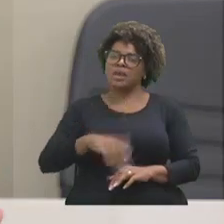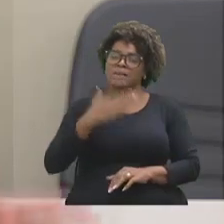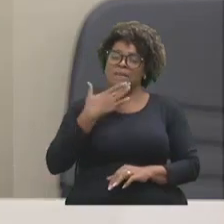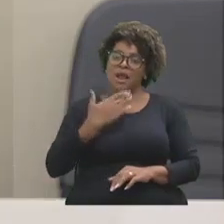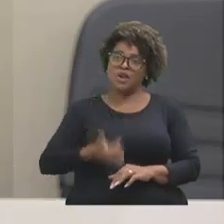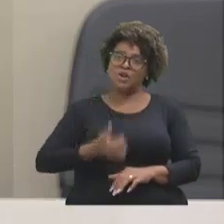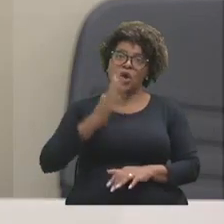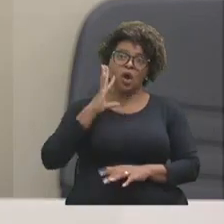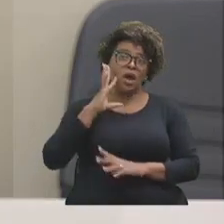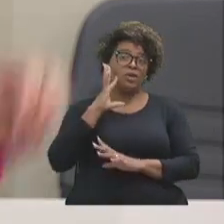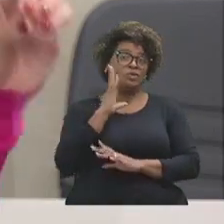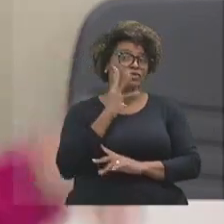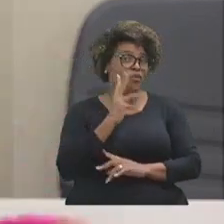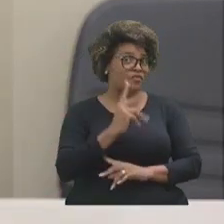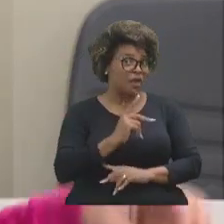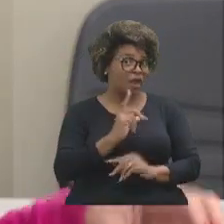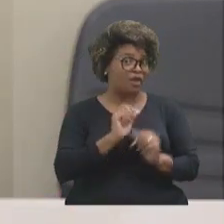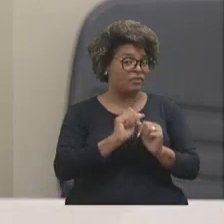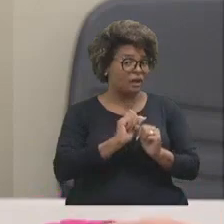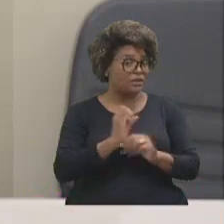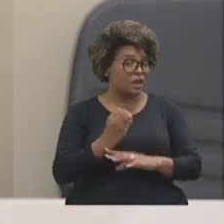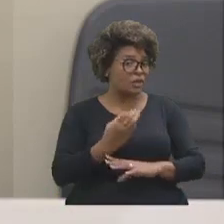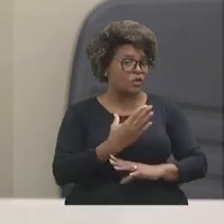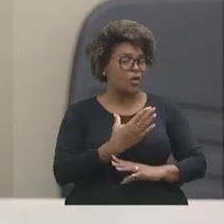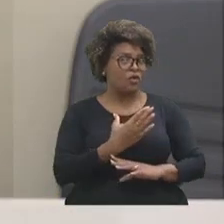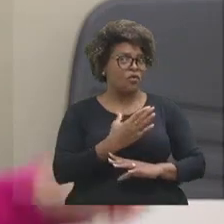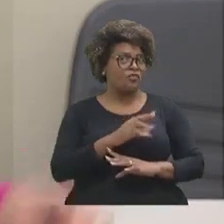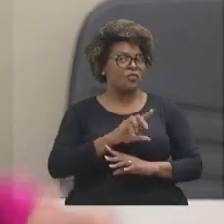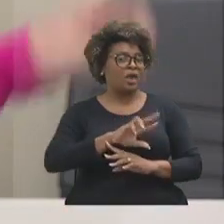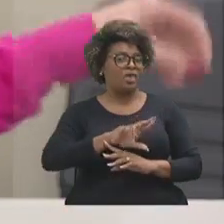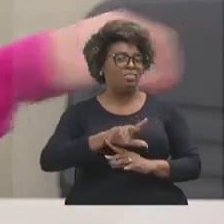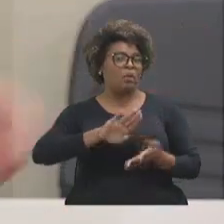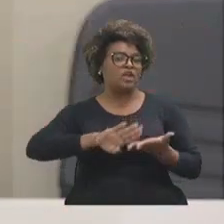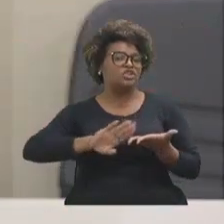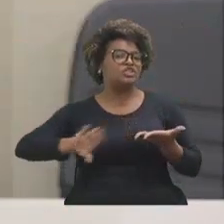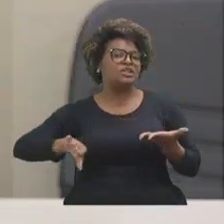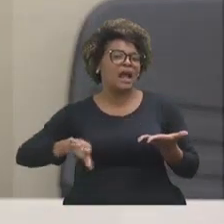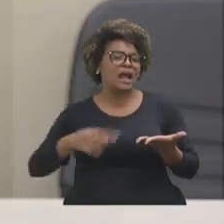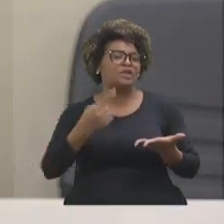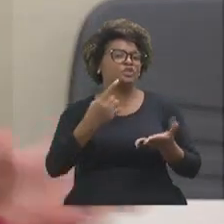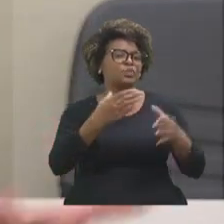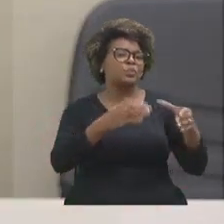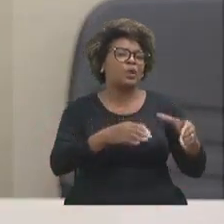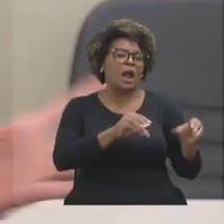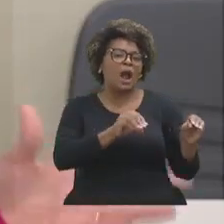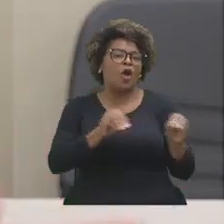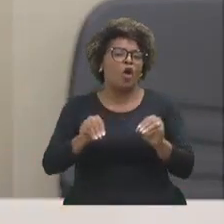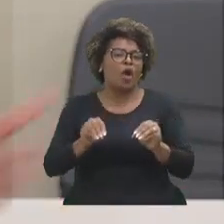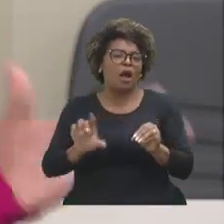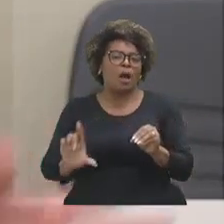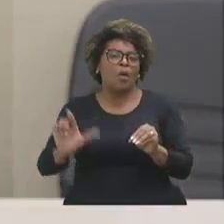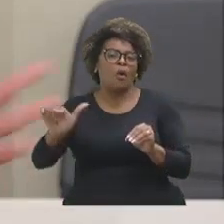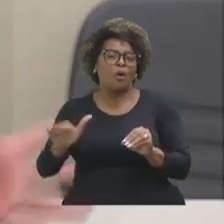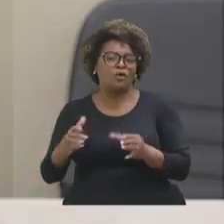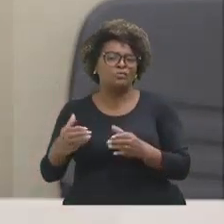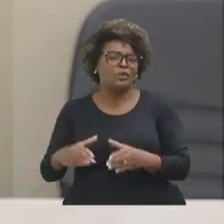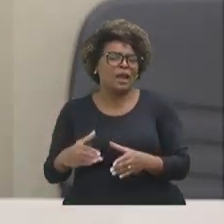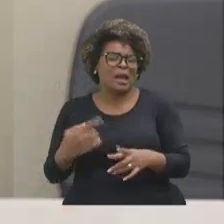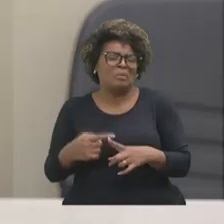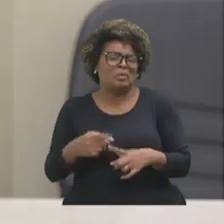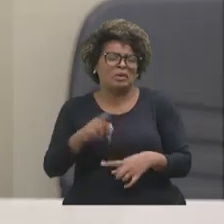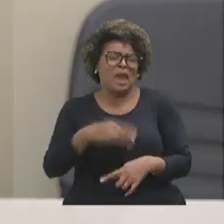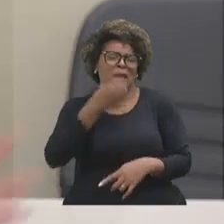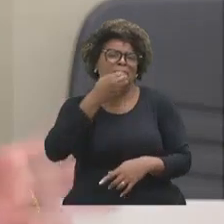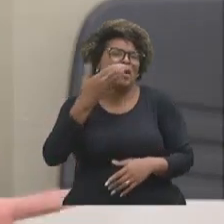do que a gente trabalhar para tirar uma habilitação de um lugar e levar para outro porque vai ter um vai ser bom eleitoralmente ou não